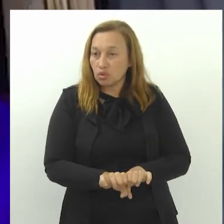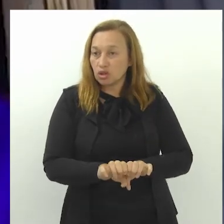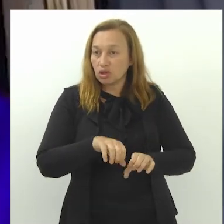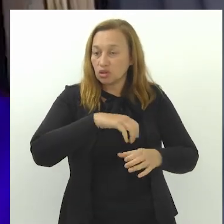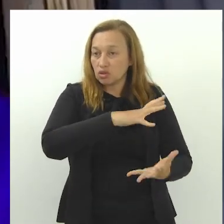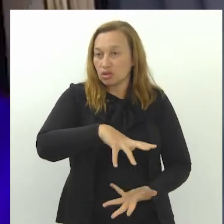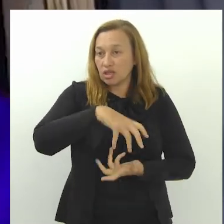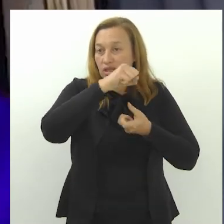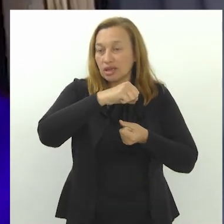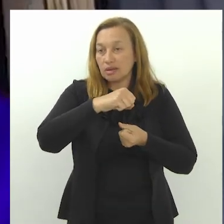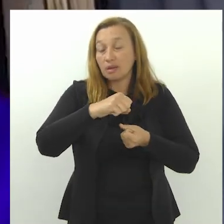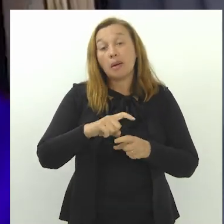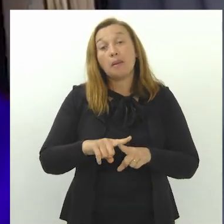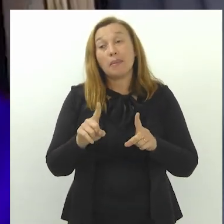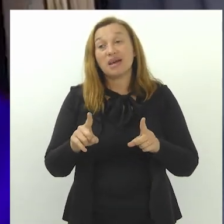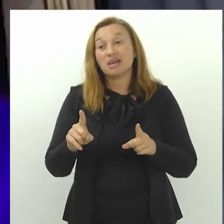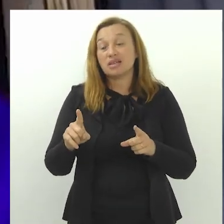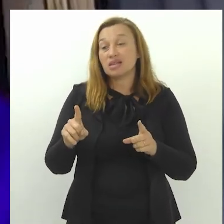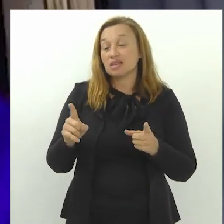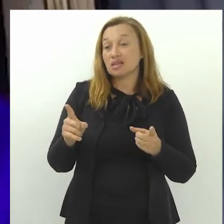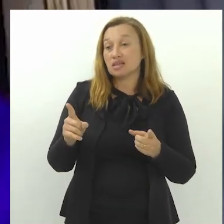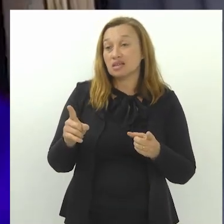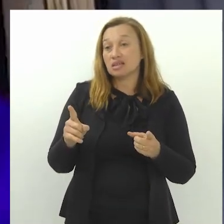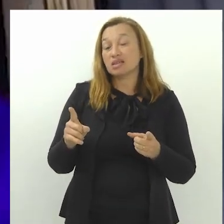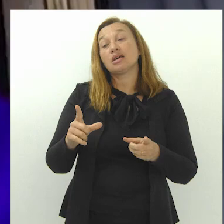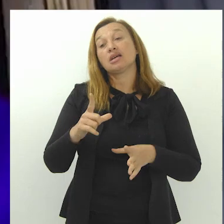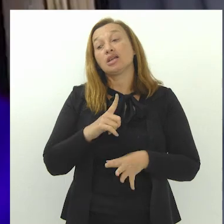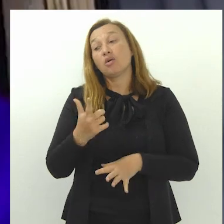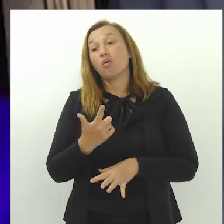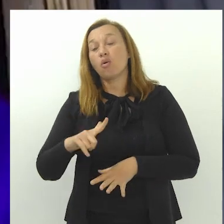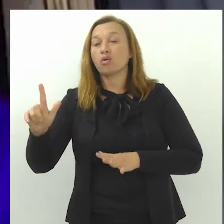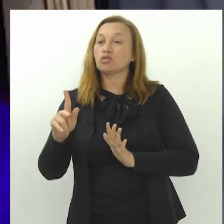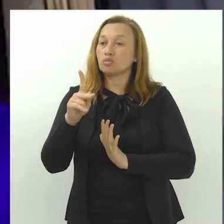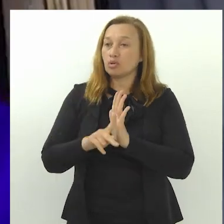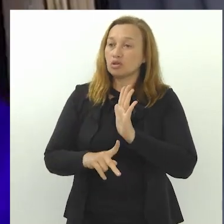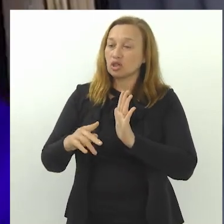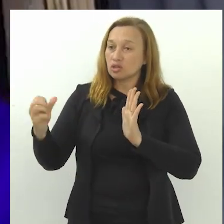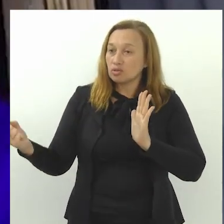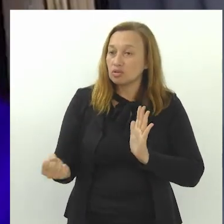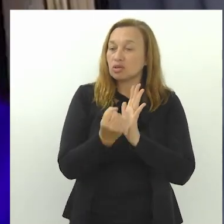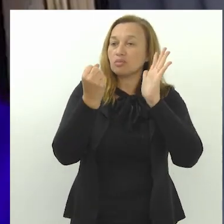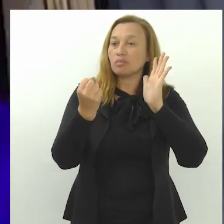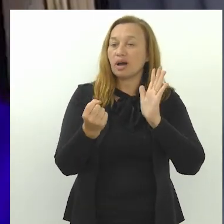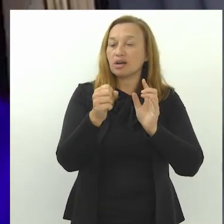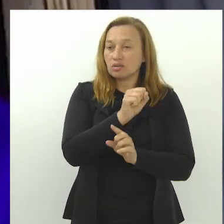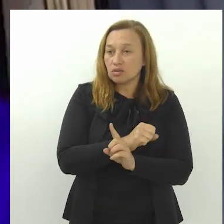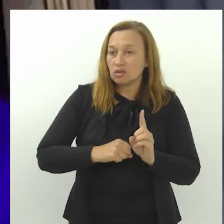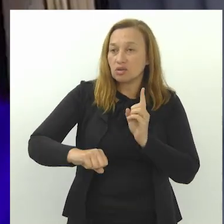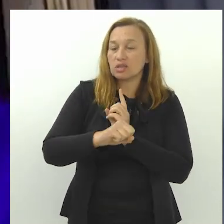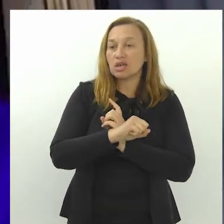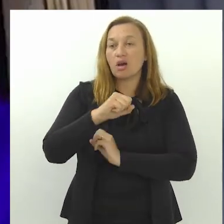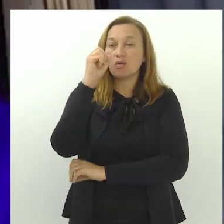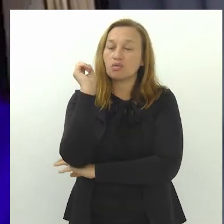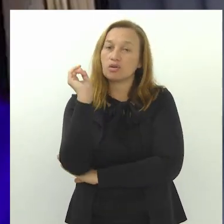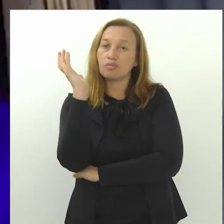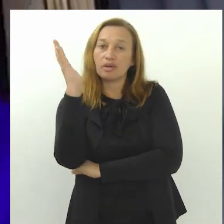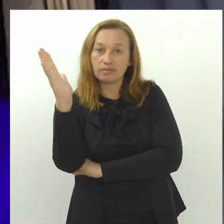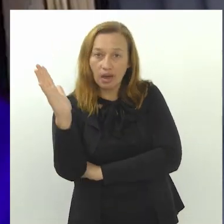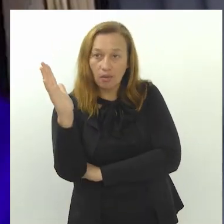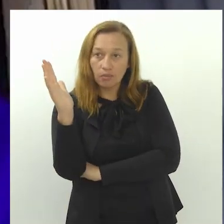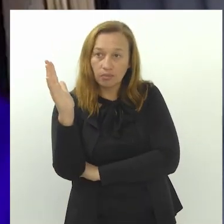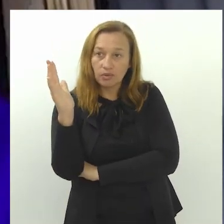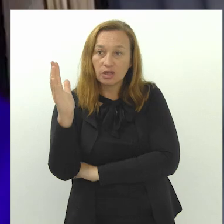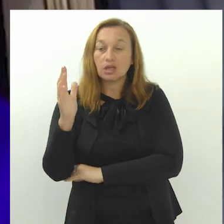sustentável, mas não são raros os casos de grandes projetos de infraestrutura que têm impacto social e